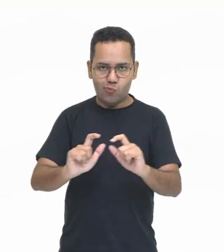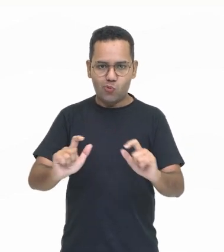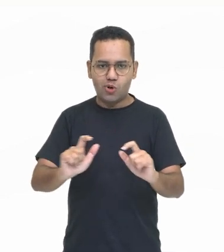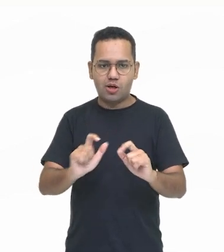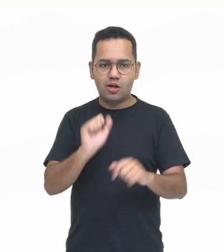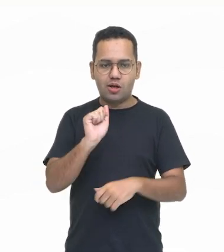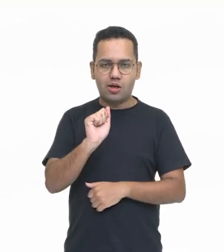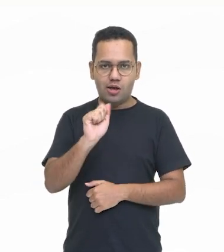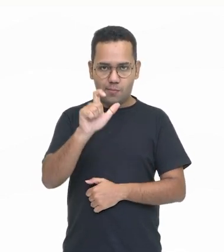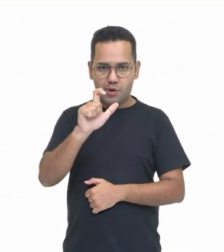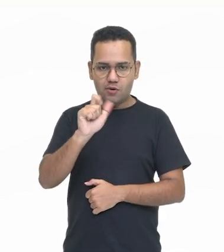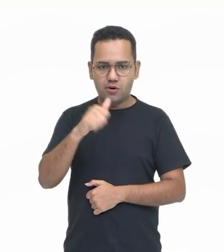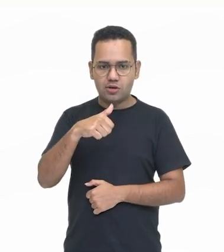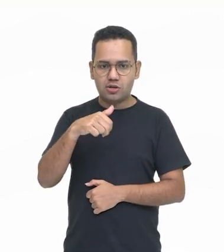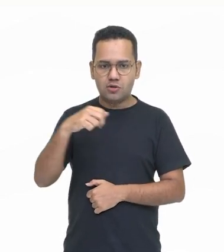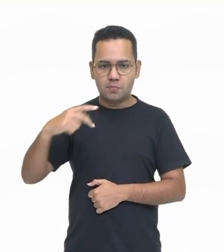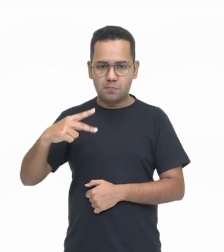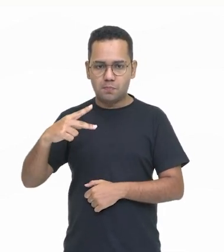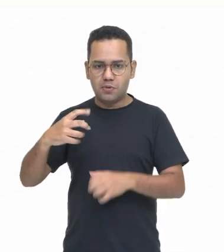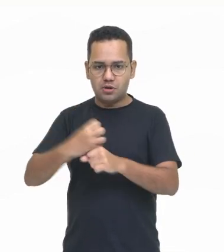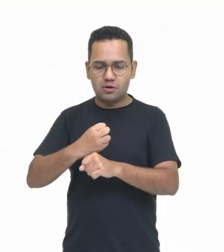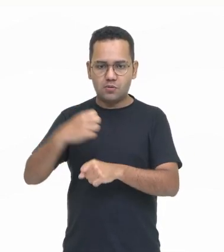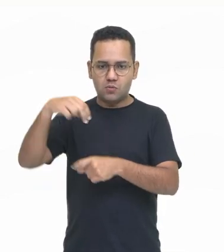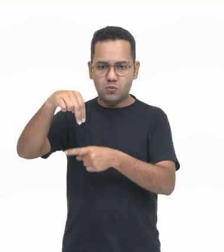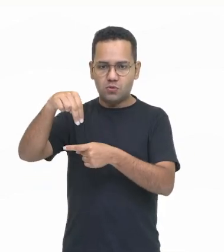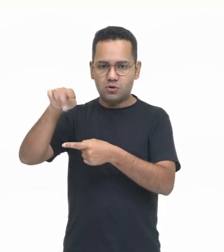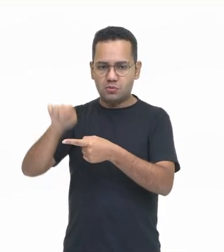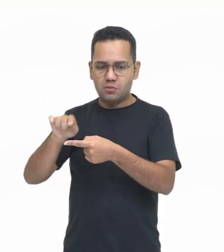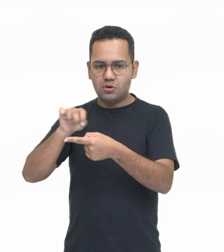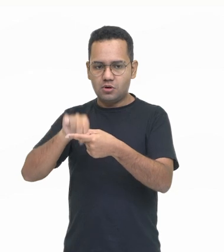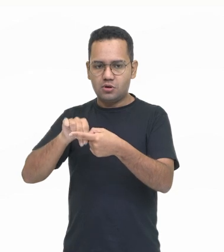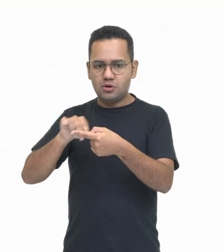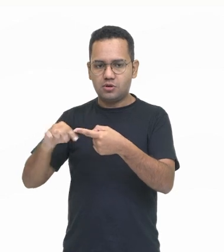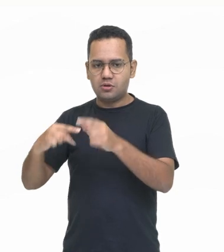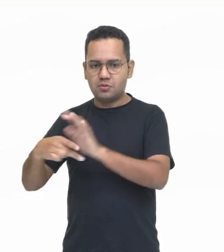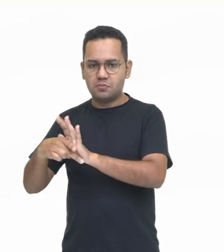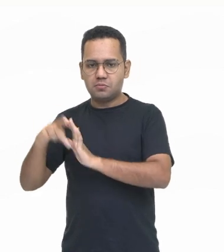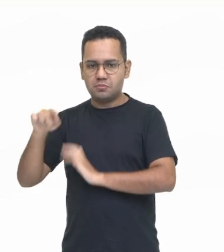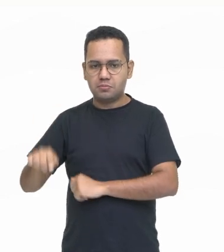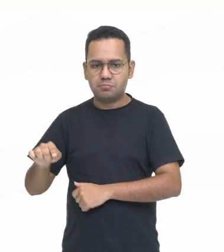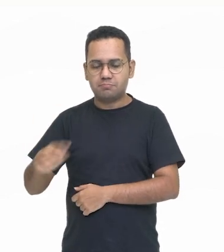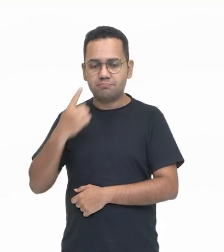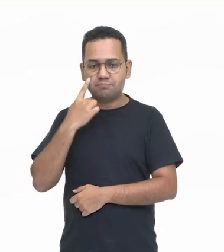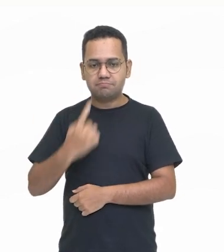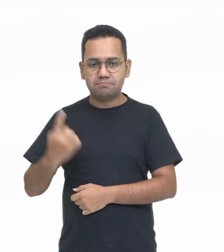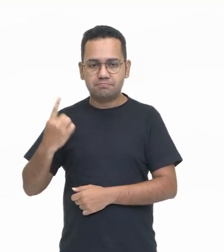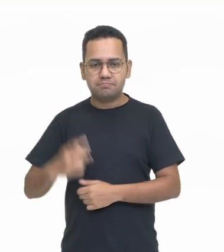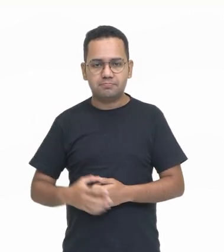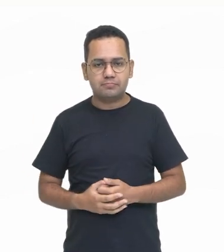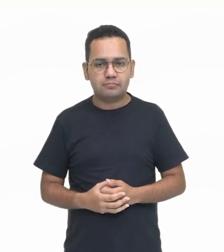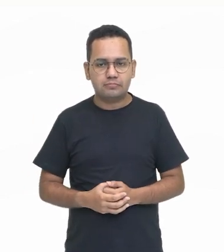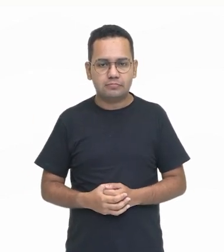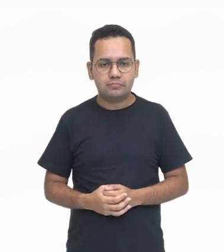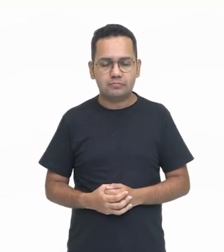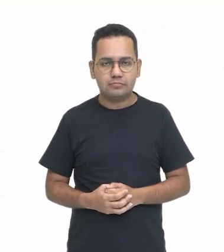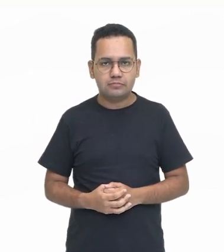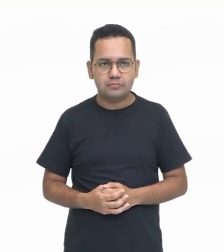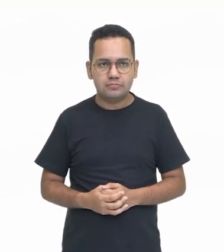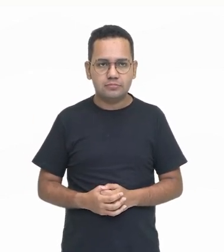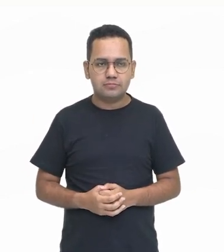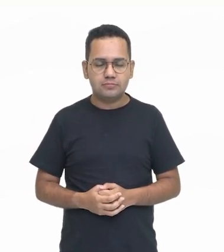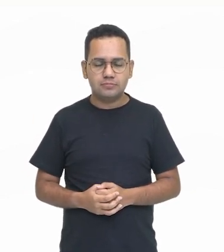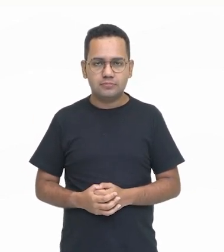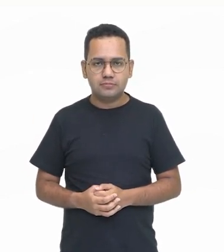fórmula para calcular o número de arranjos simples de n elementos tomados P é dada por. Olha só a fórmula que nós temos aí, ó.